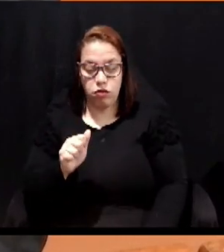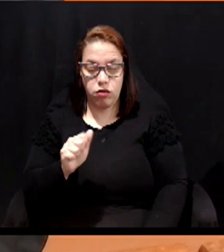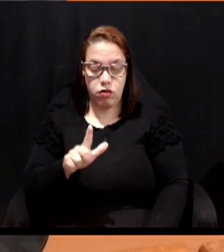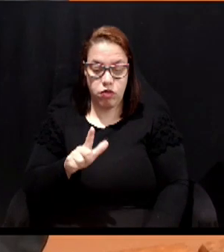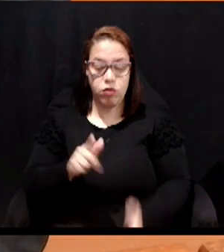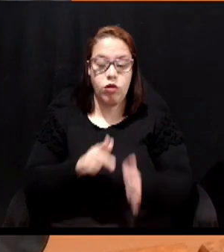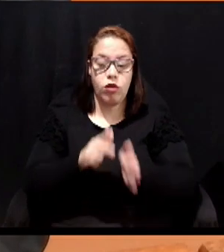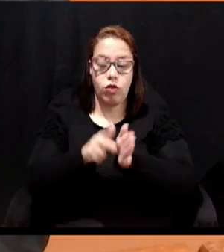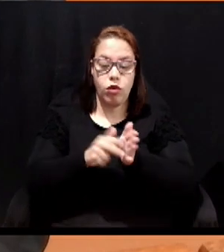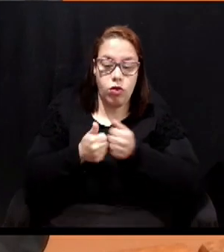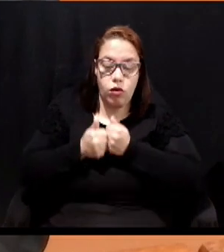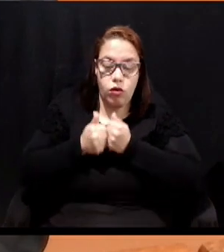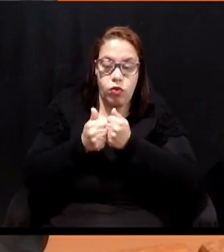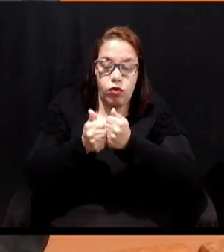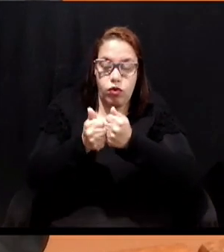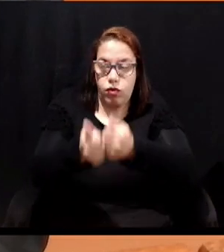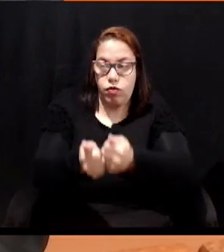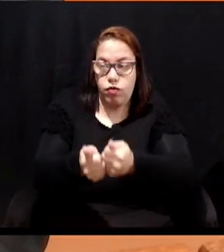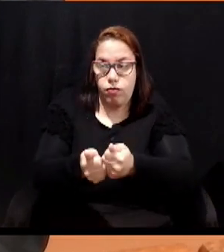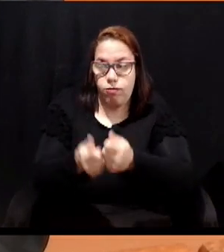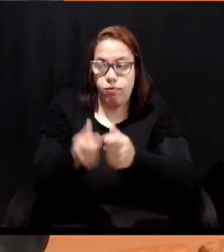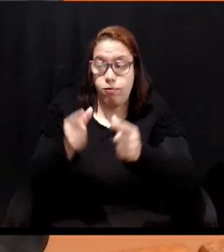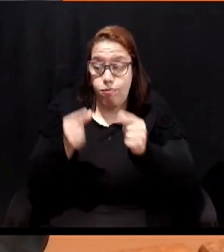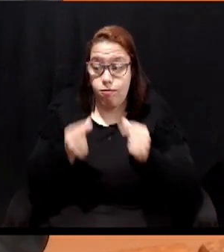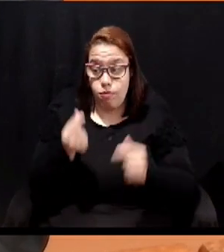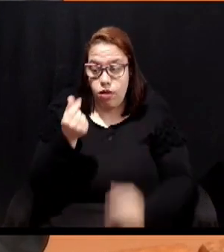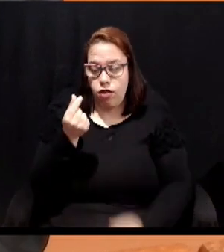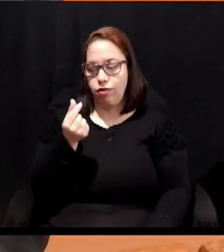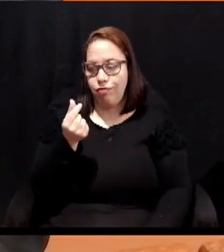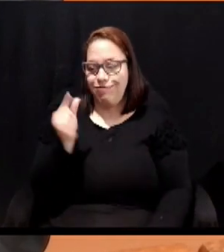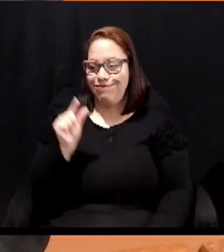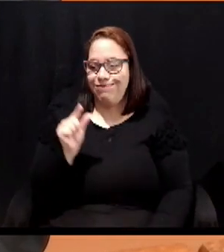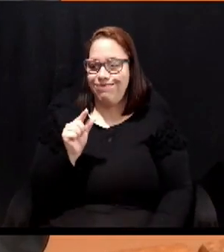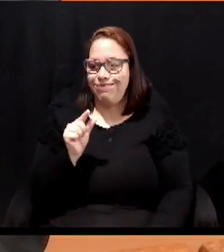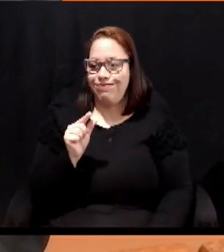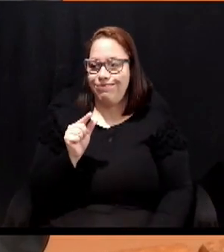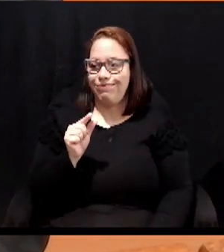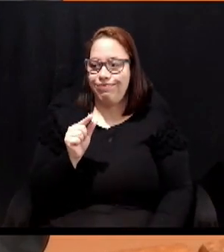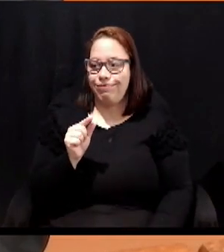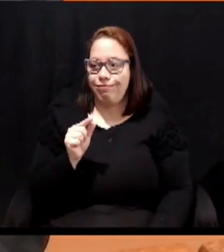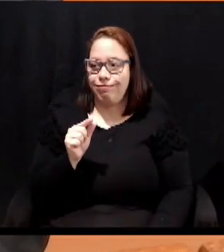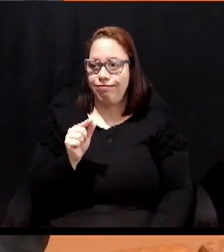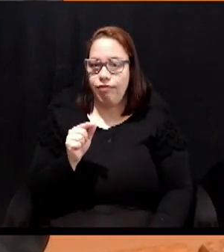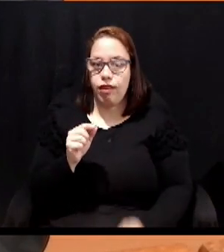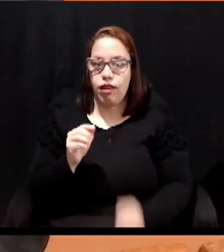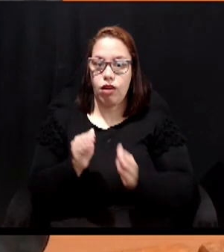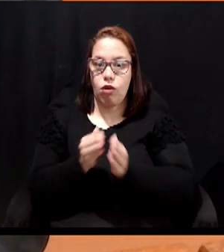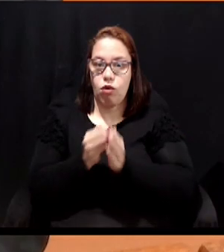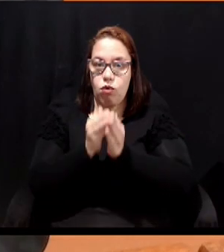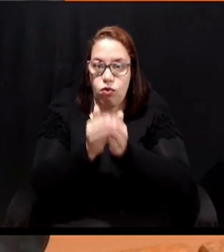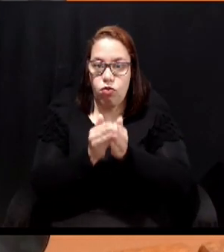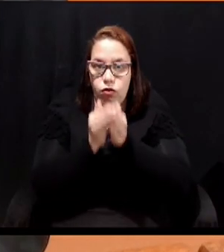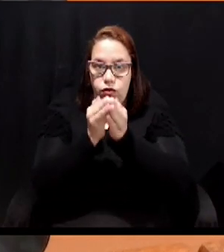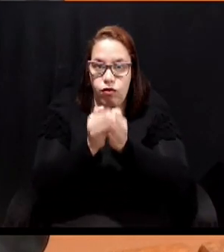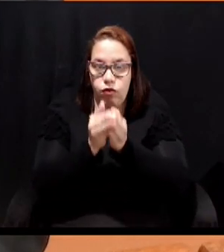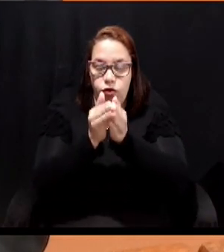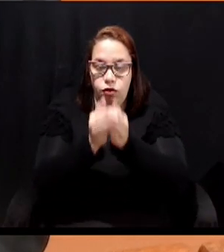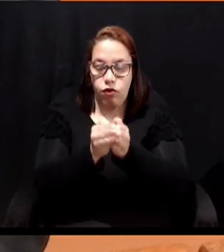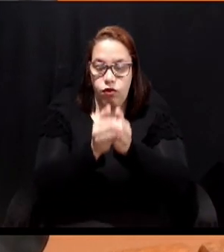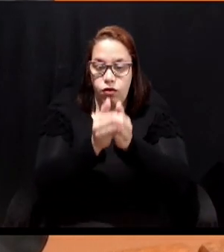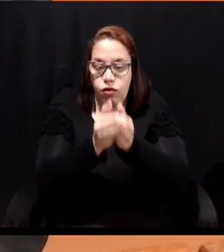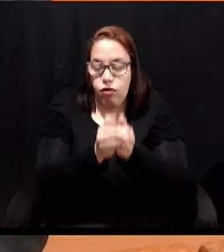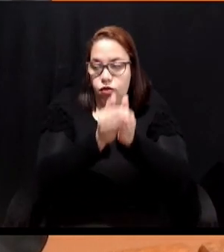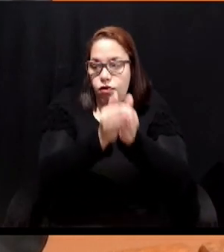leva com maior e menor custo ao porto, ao modal marítimo, né, que vão